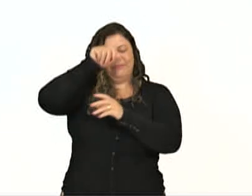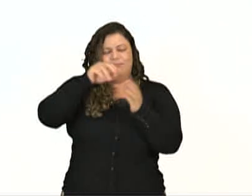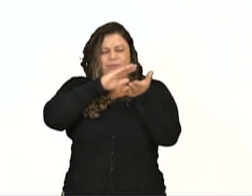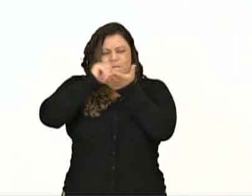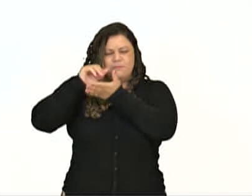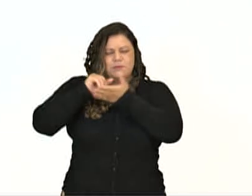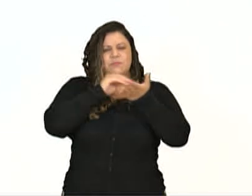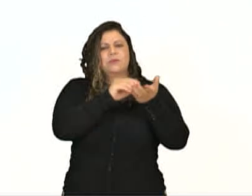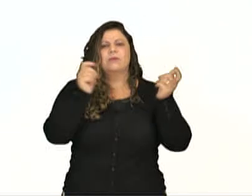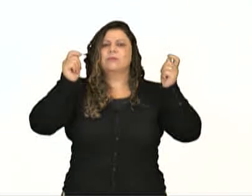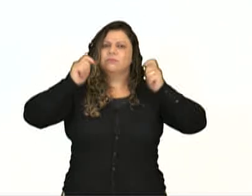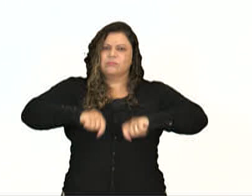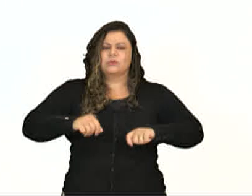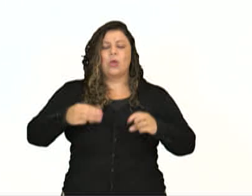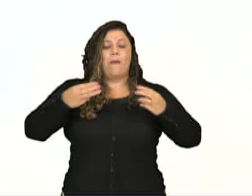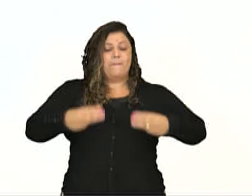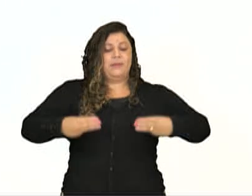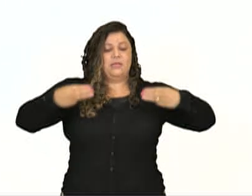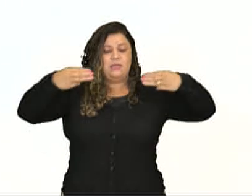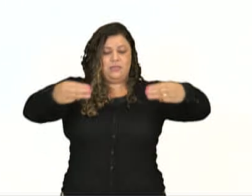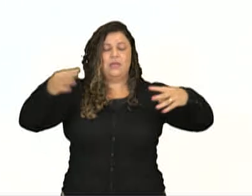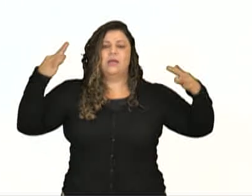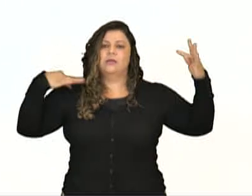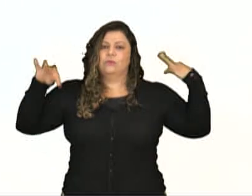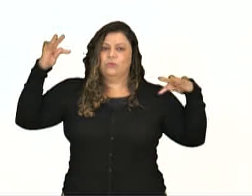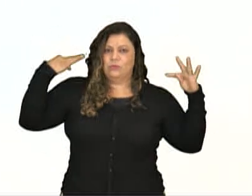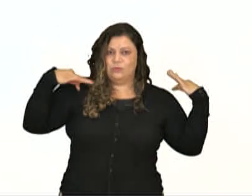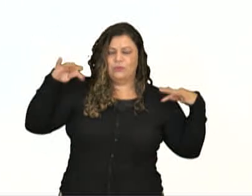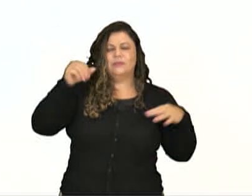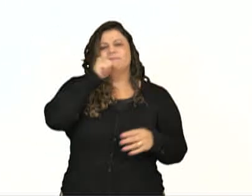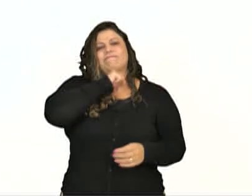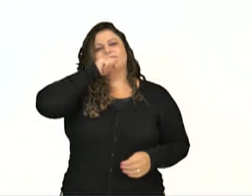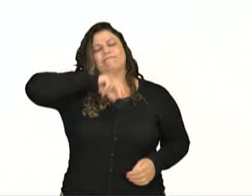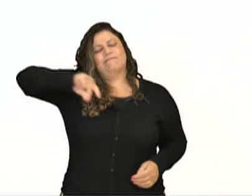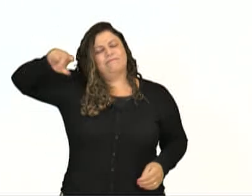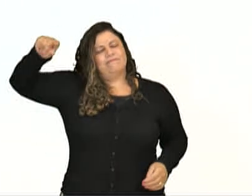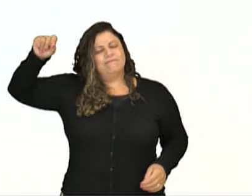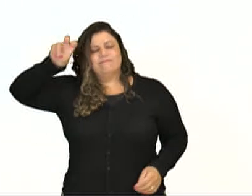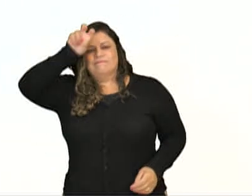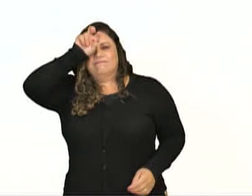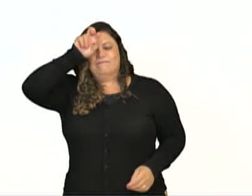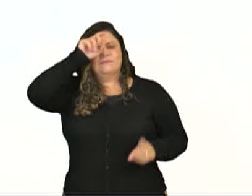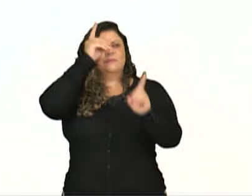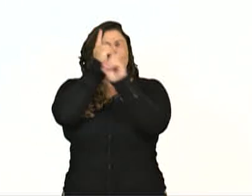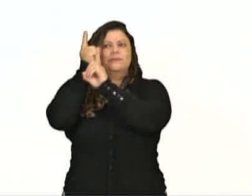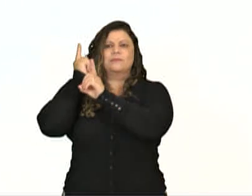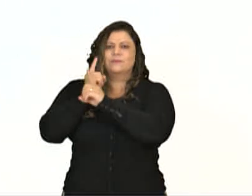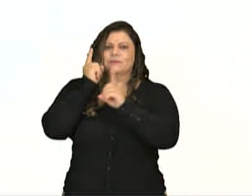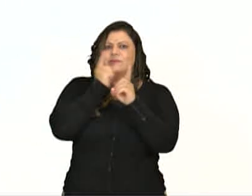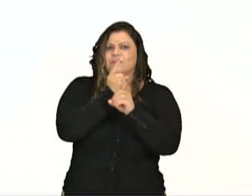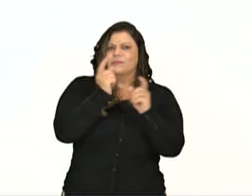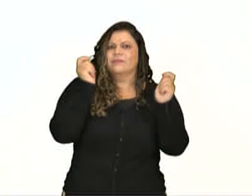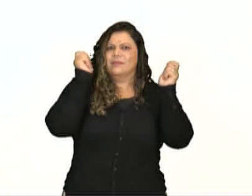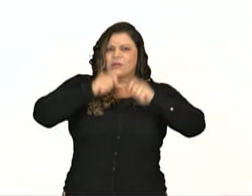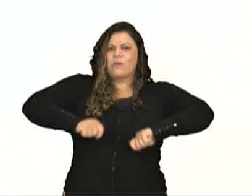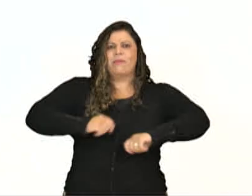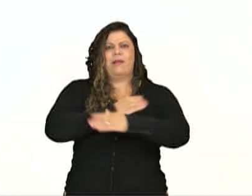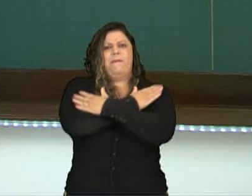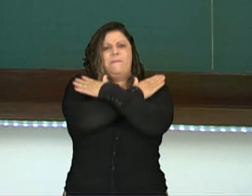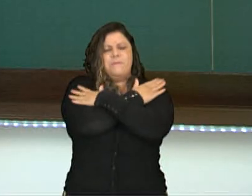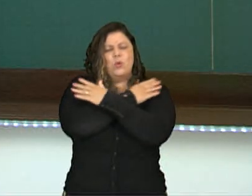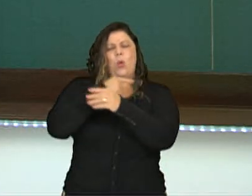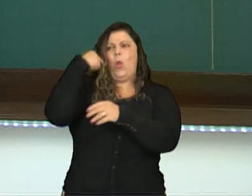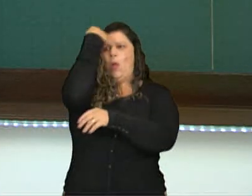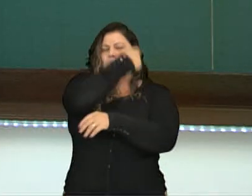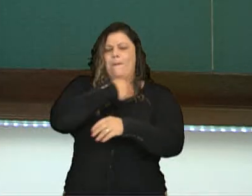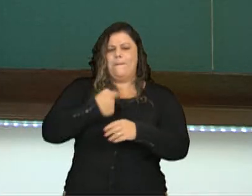Antigo. O chamado Ministério do Turismo e Antiguidades do Egito fazem descobertas de múmias e tumbas em lives no seu canal do YouTube.